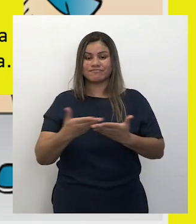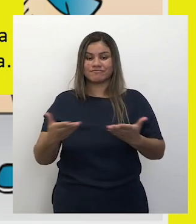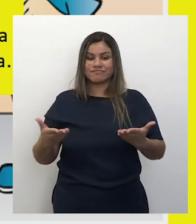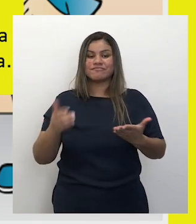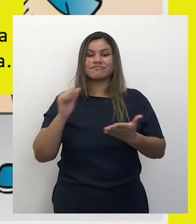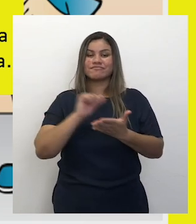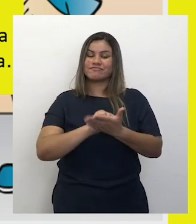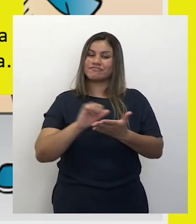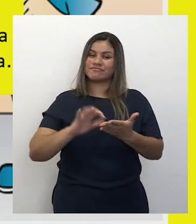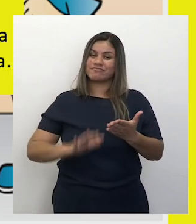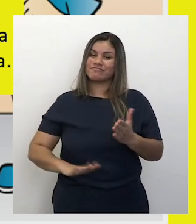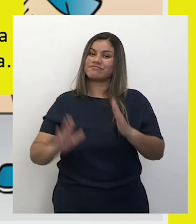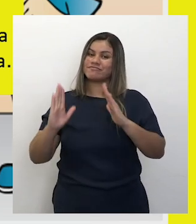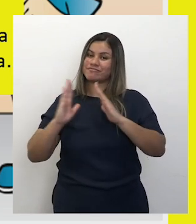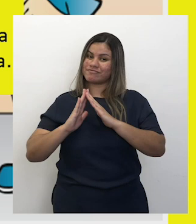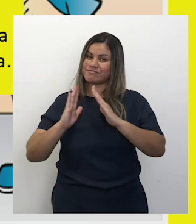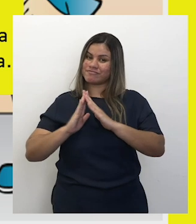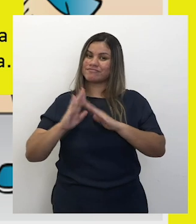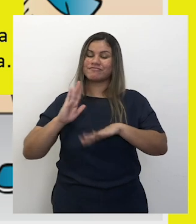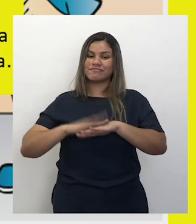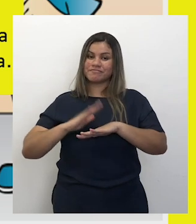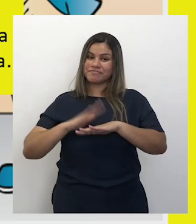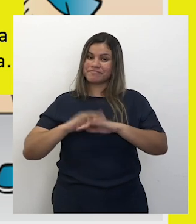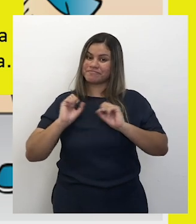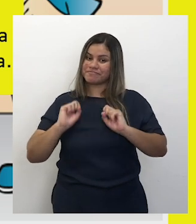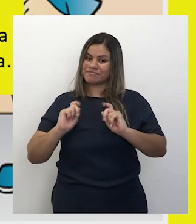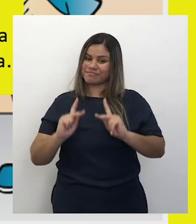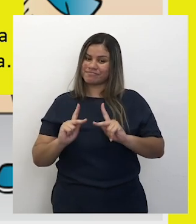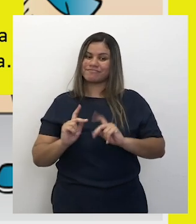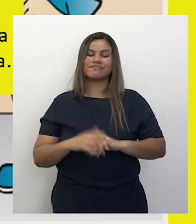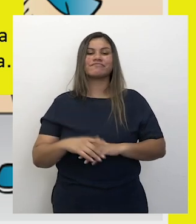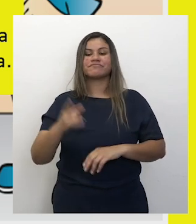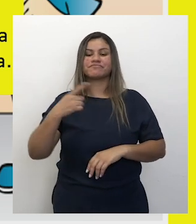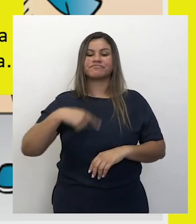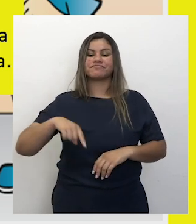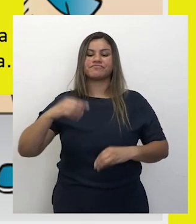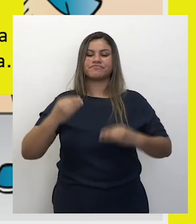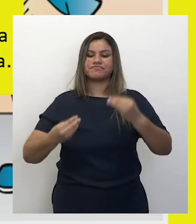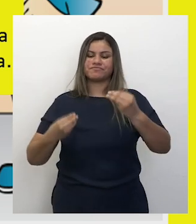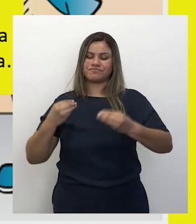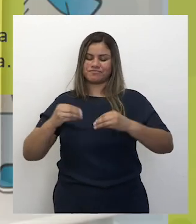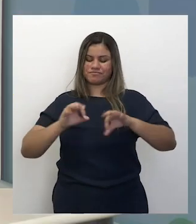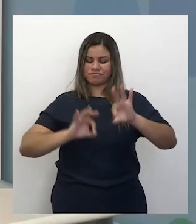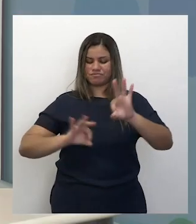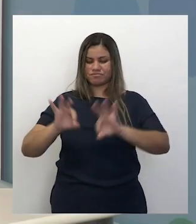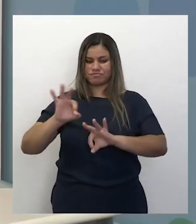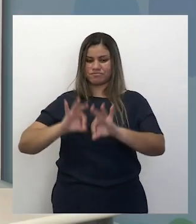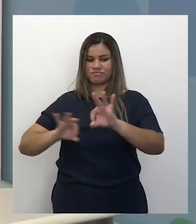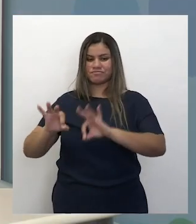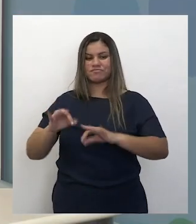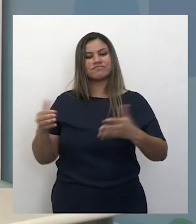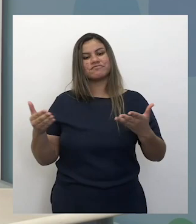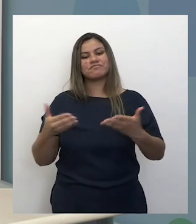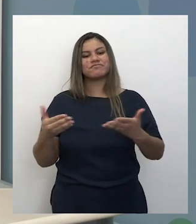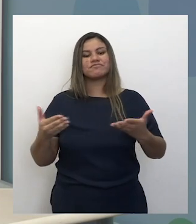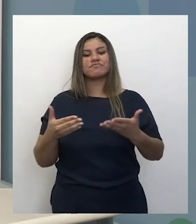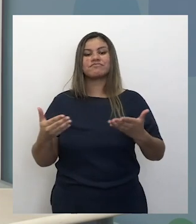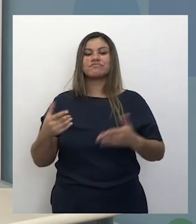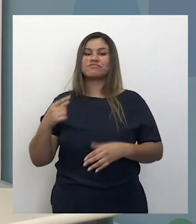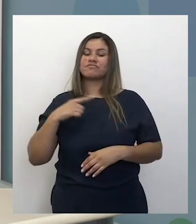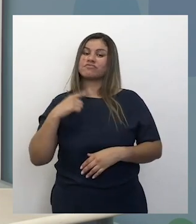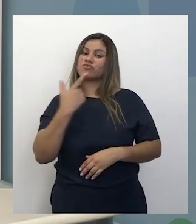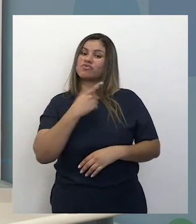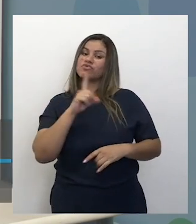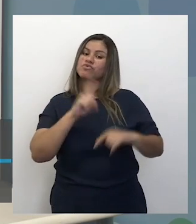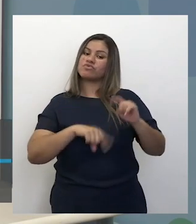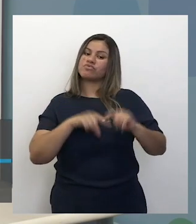vai ser a nossa atividade para casa. Então, nós fizemos lá atrás o nosso estojo e agora a gente está partindo para um outro